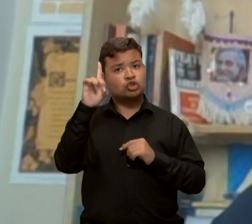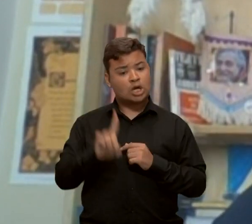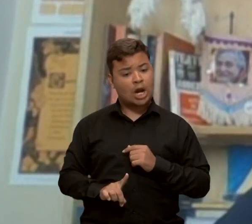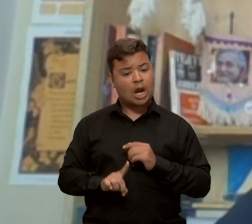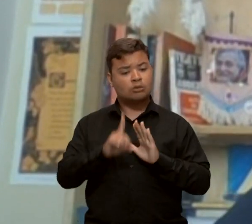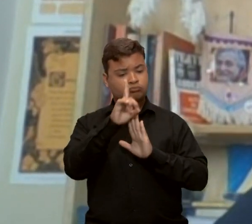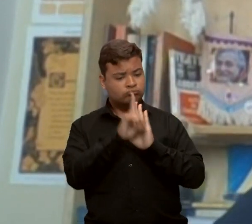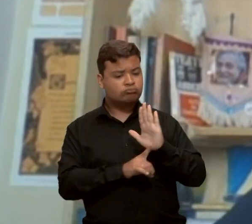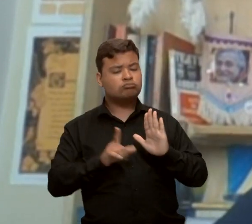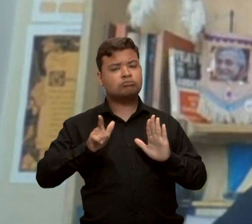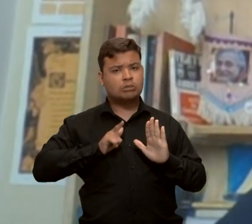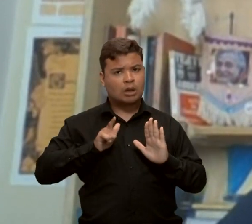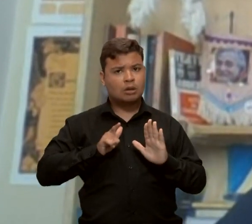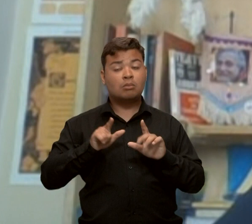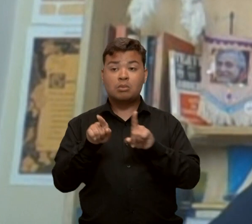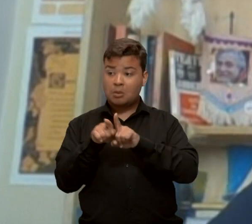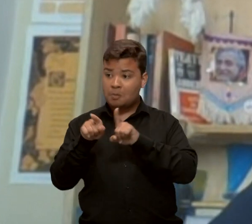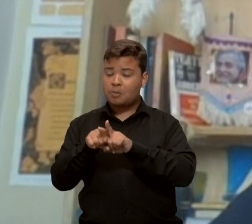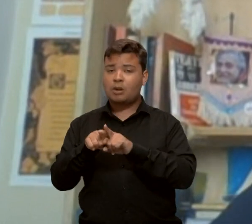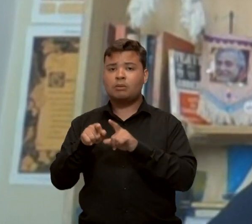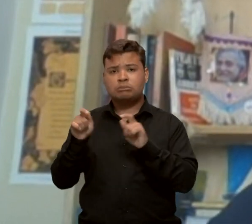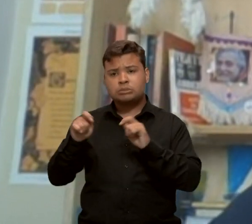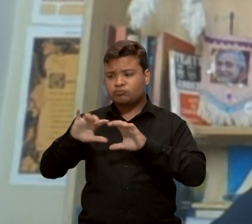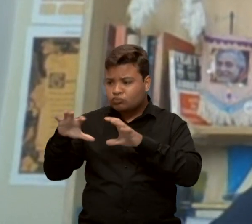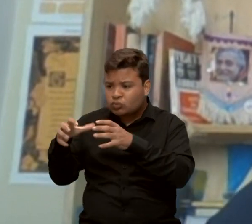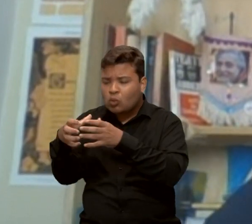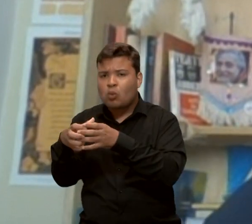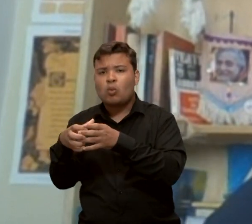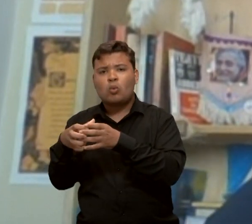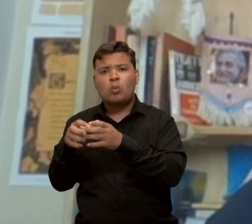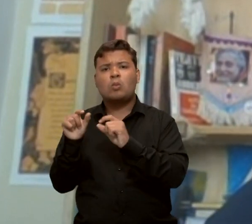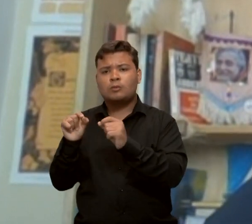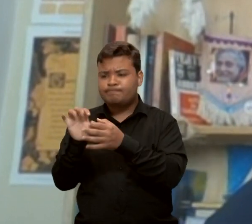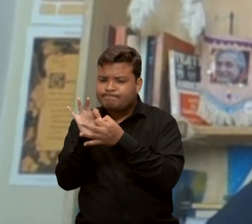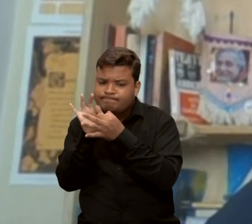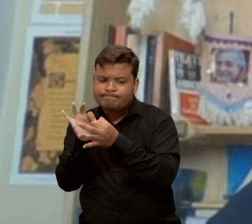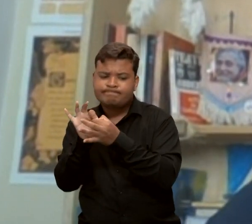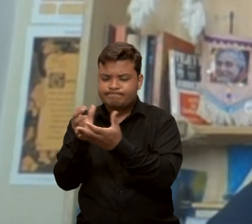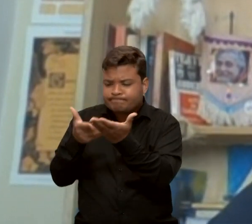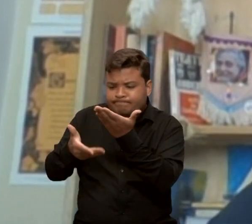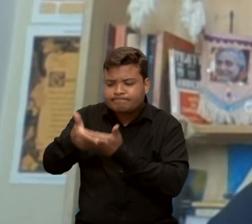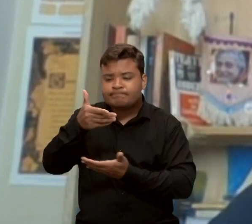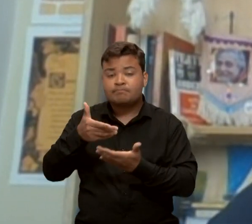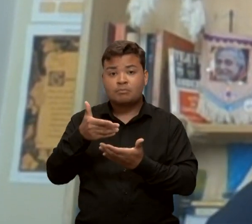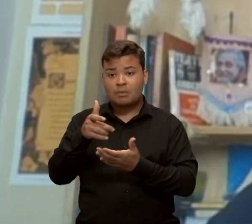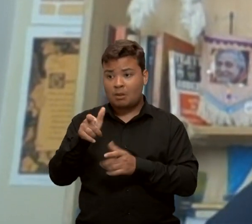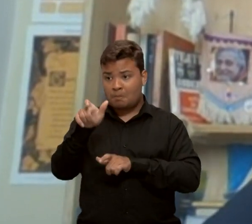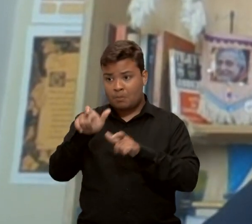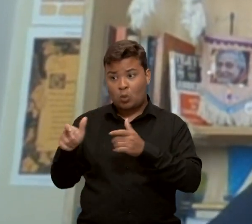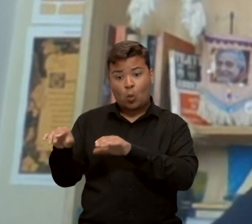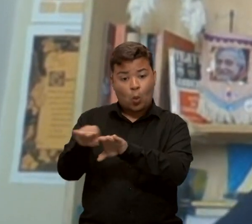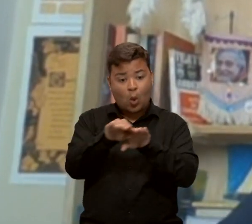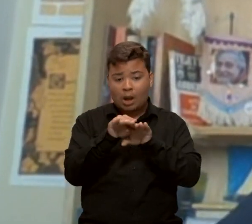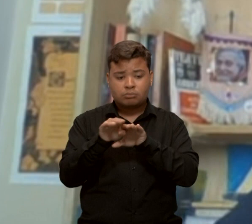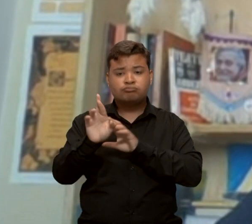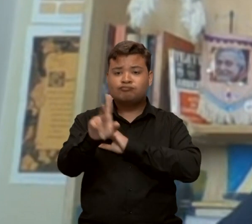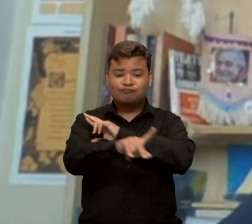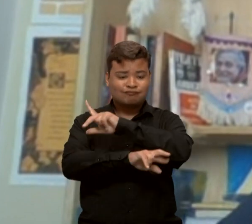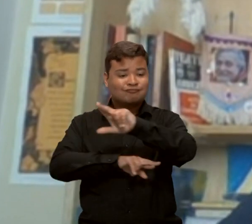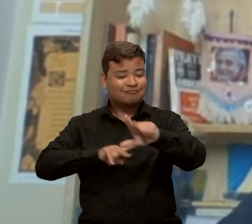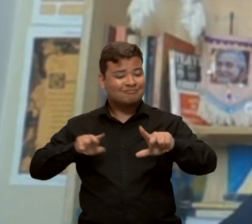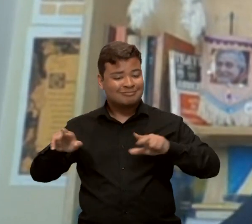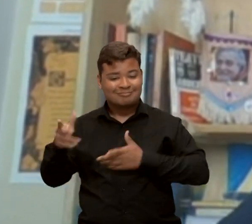né, de redes de afetos, de vínculos com pessoas diferentes de nós. E eu, como a professora Vanessa, tenho uma